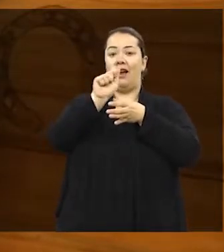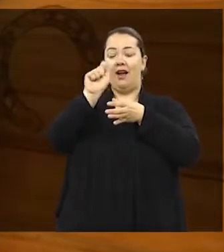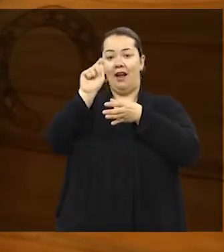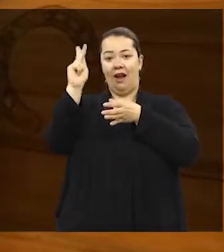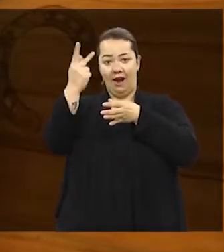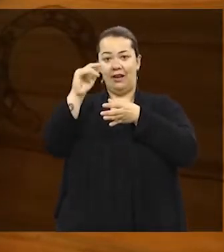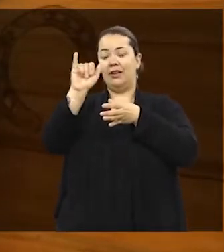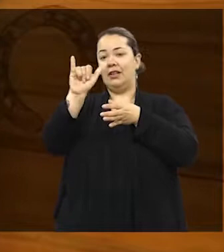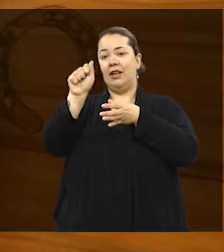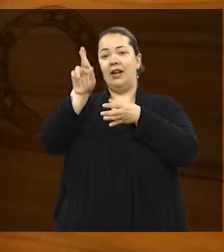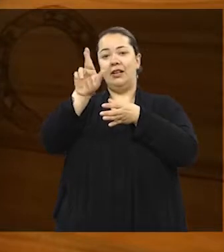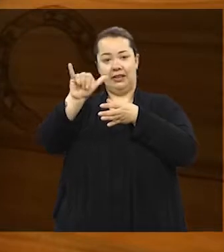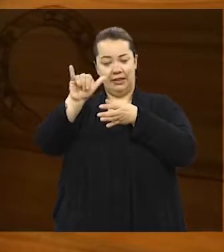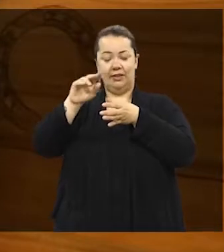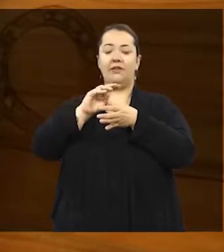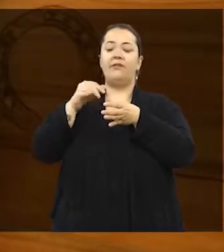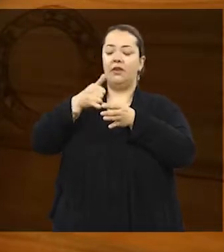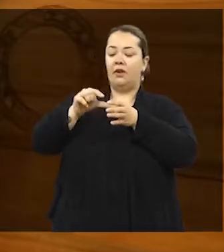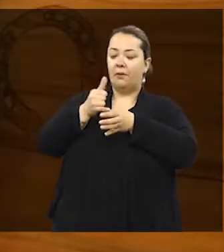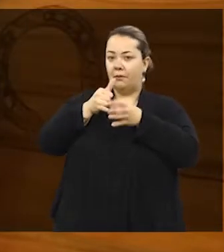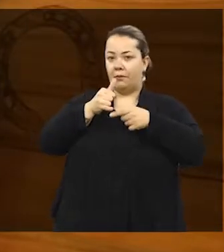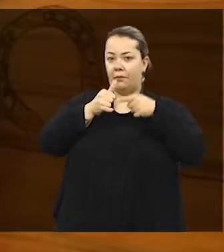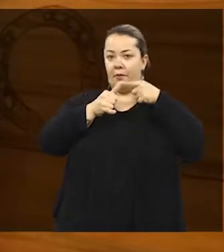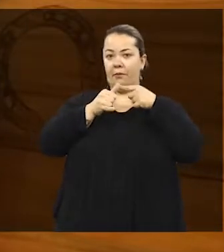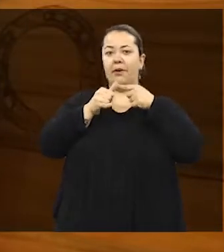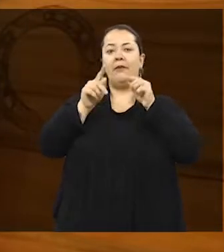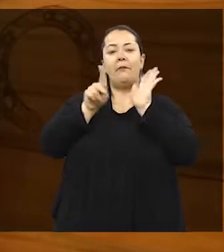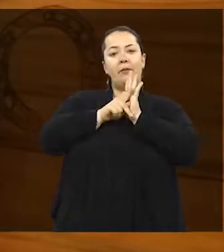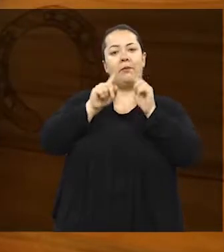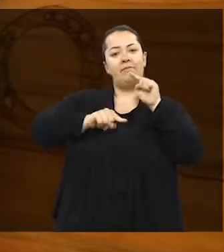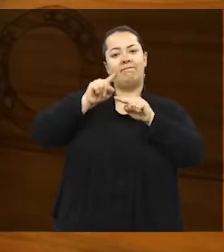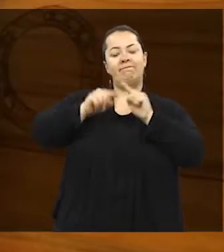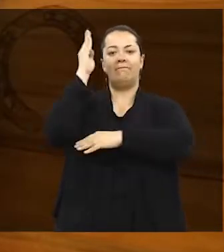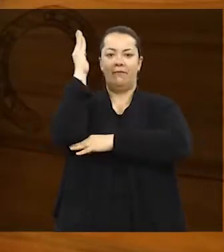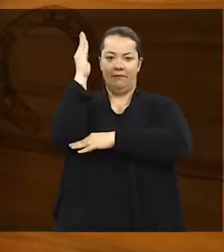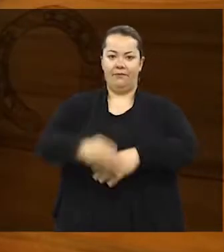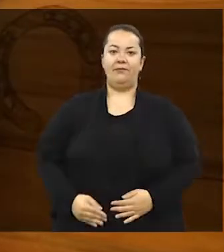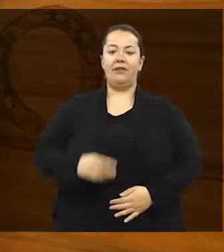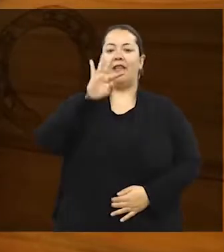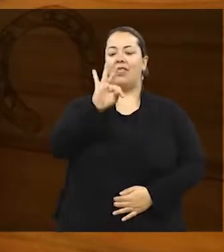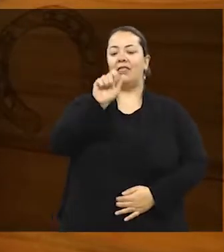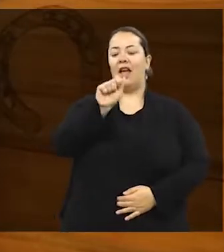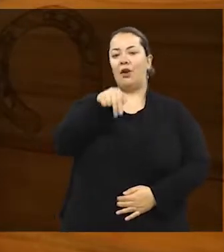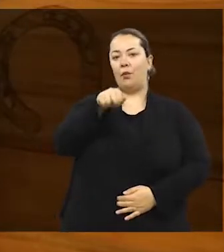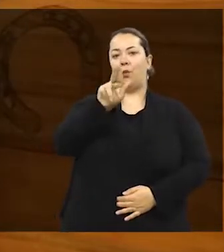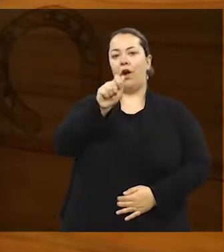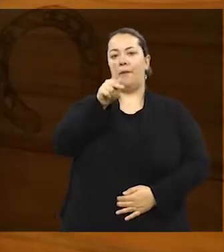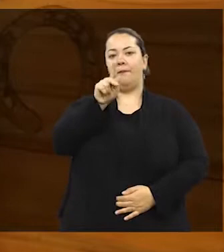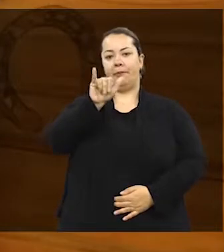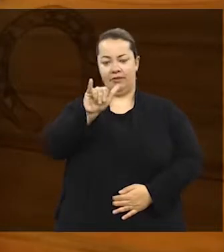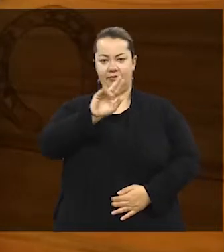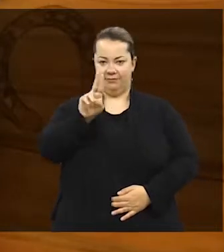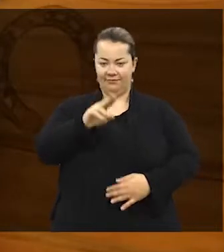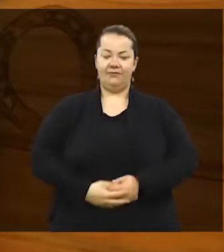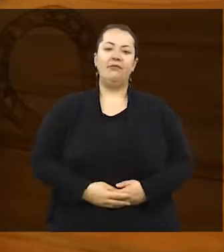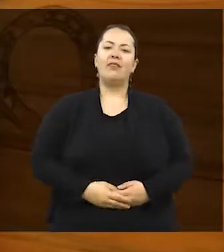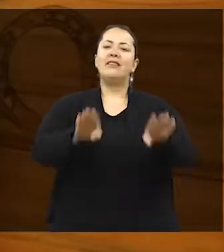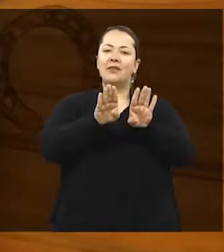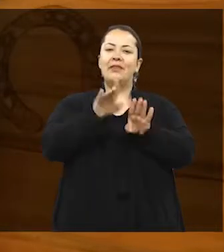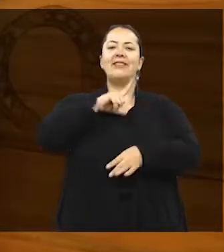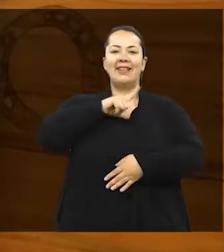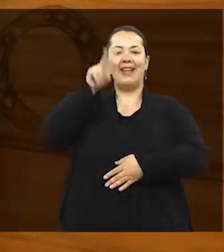quando eles sorviam o mate em uma cuia de porongo com uma erva que denominavam caá, com uma bomba